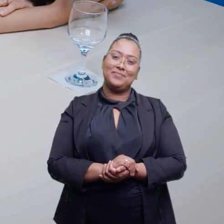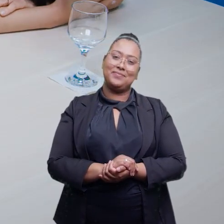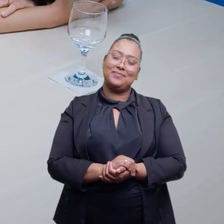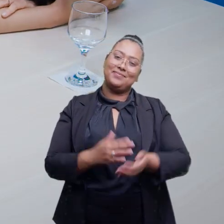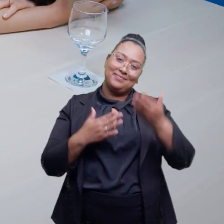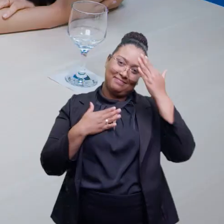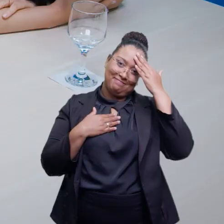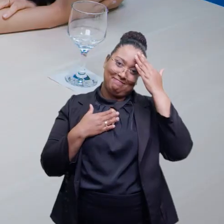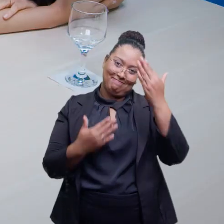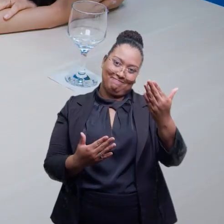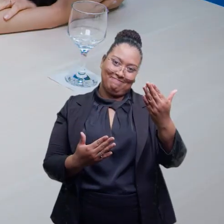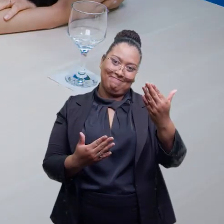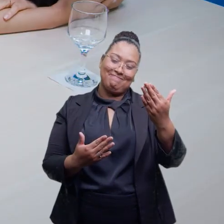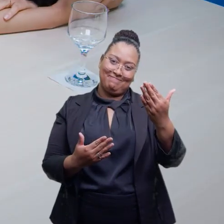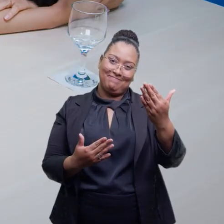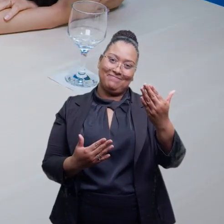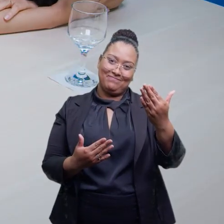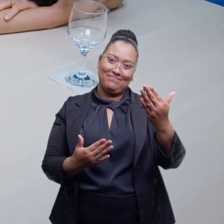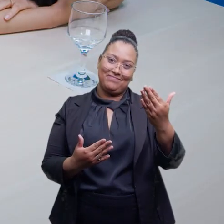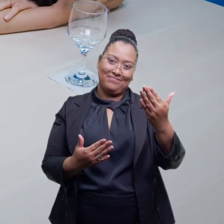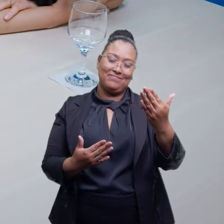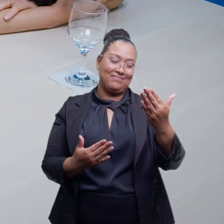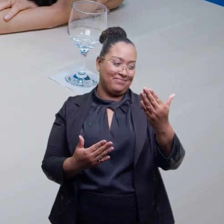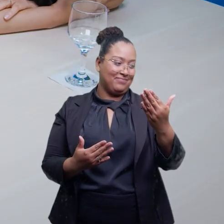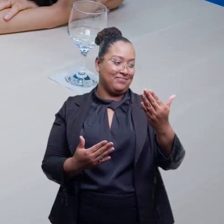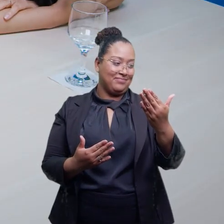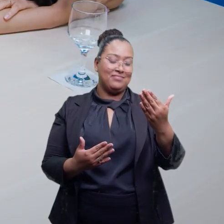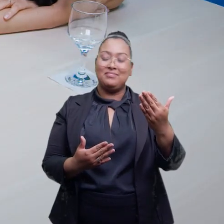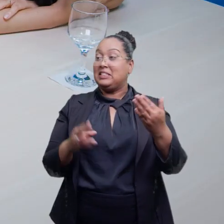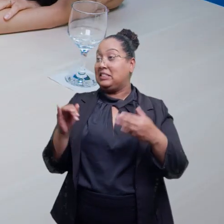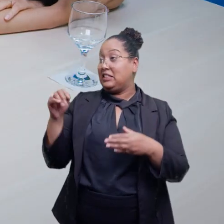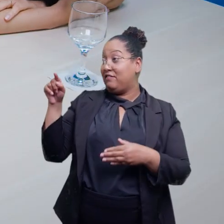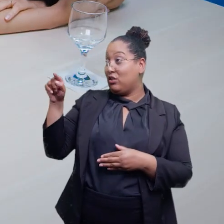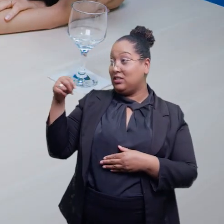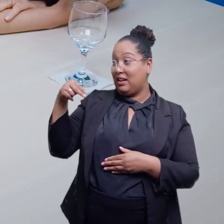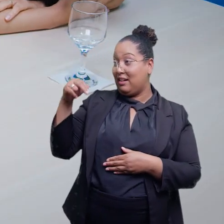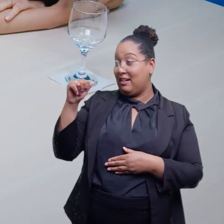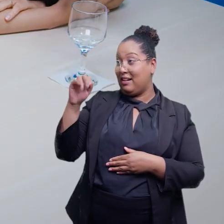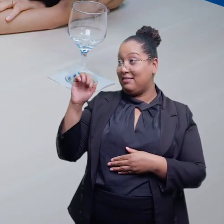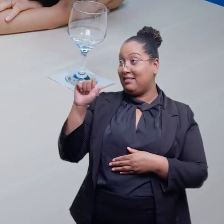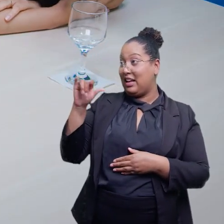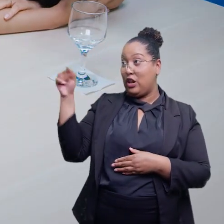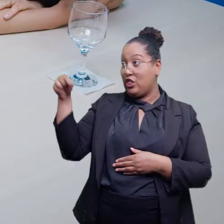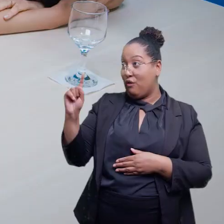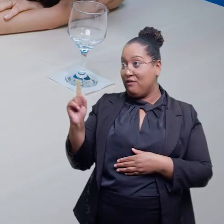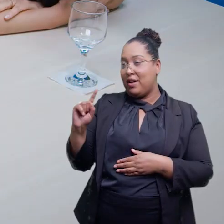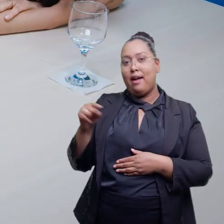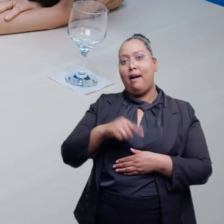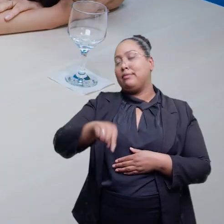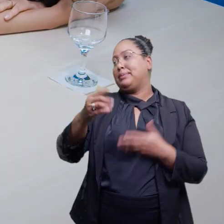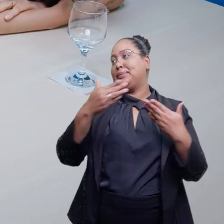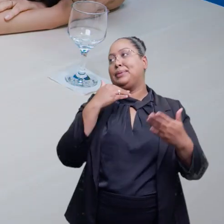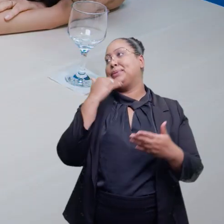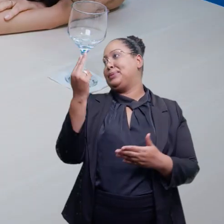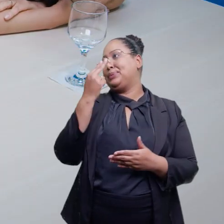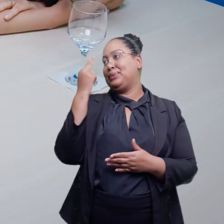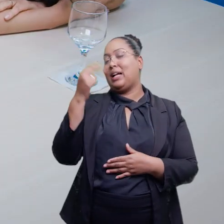também. Não faria sentido essa conversa sem você, Natália. Então, eu falei para Vera,